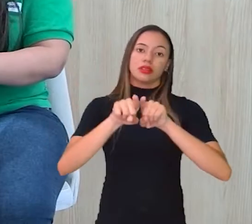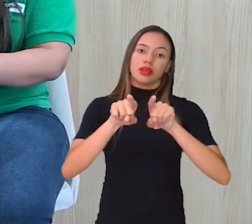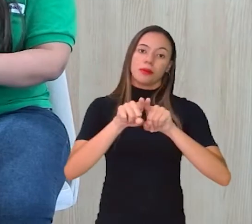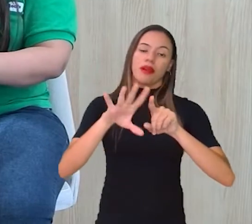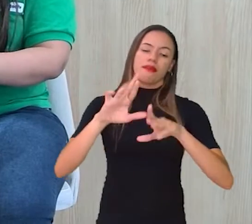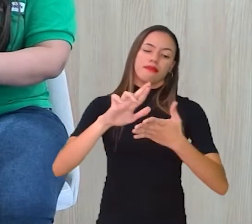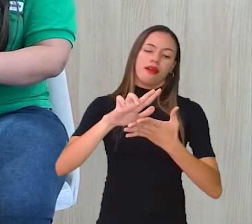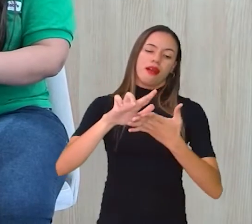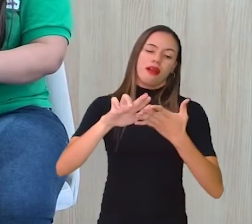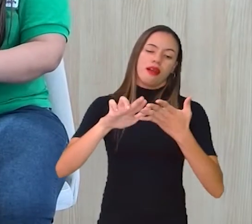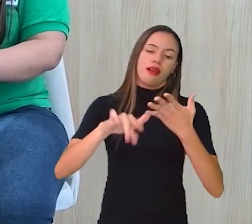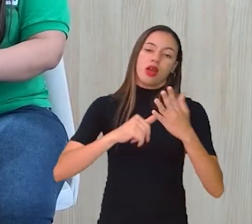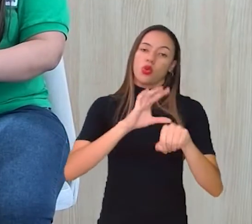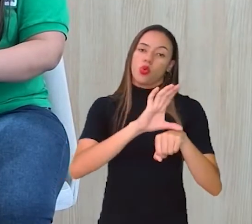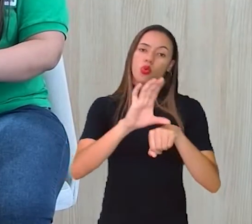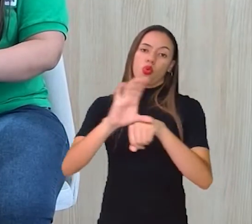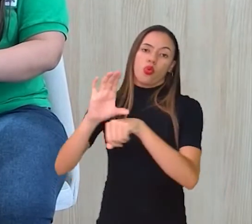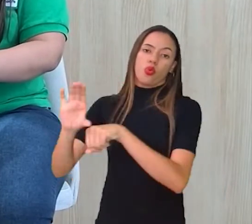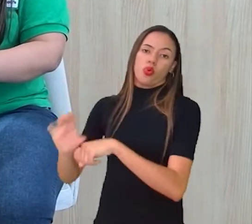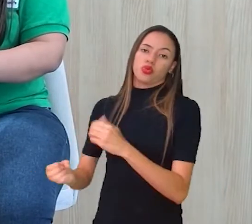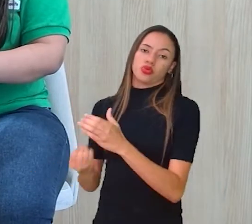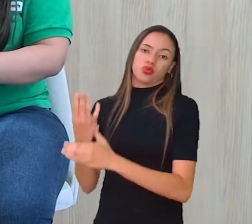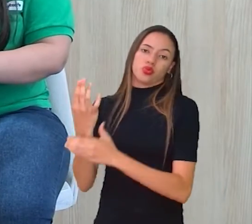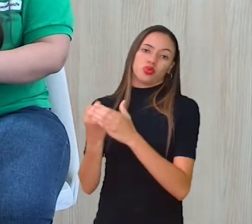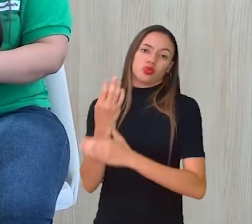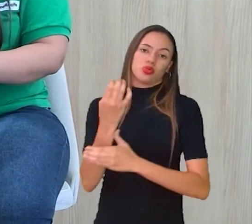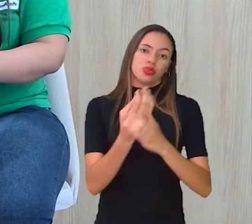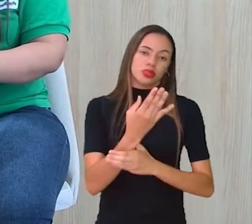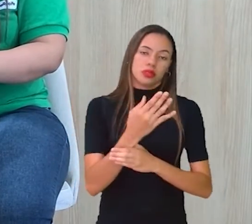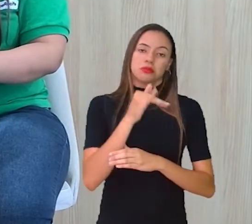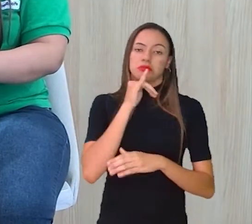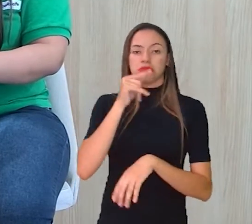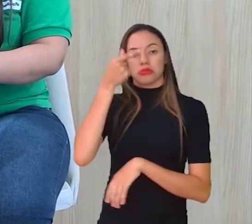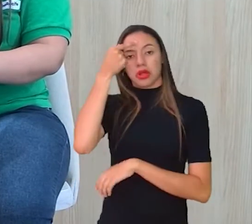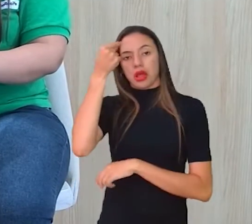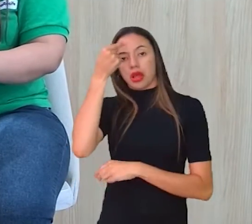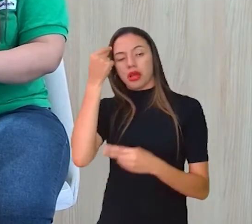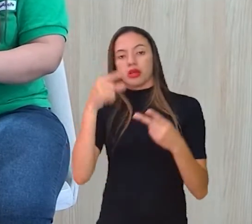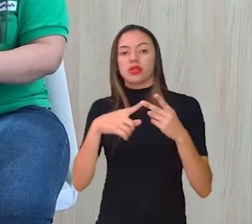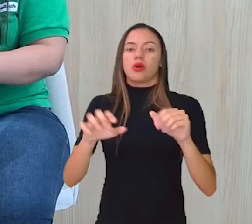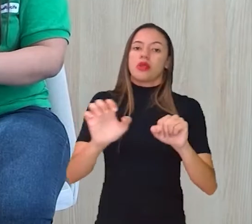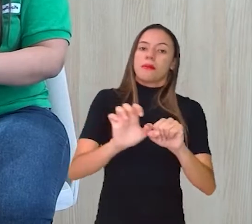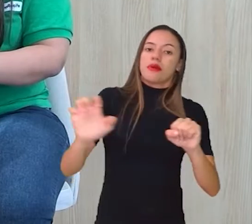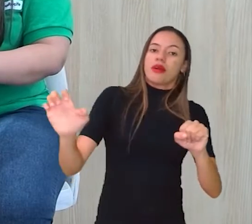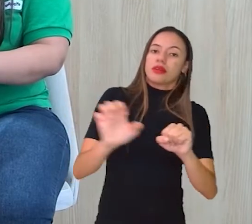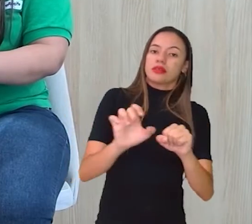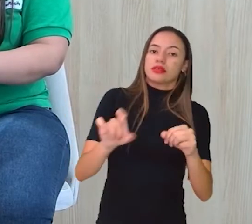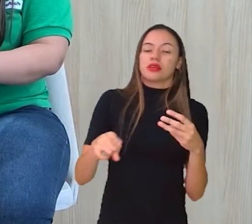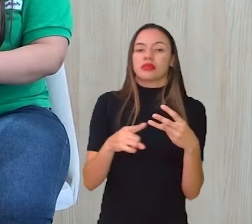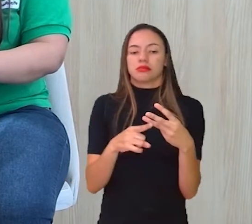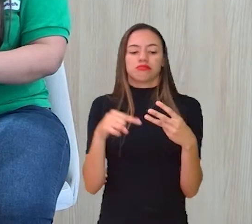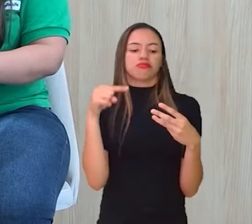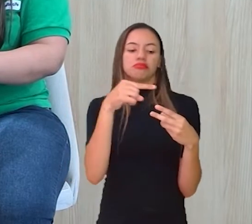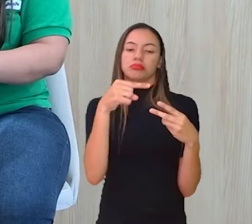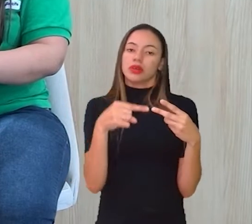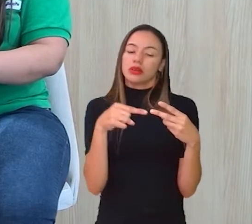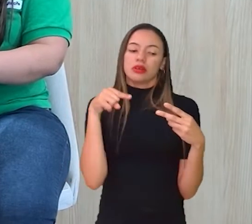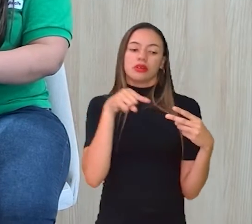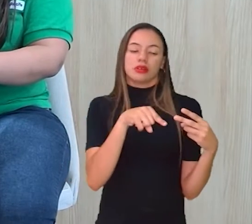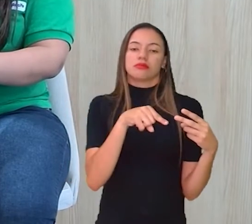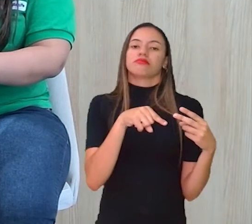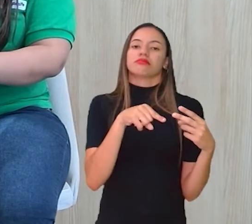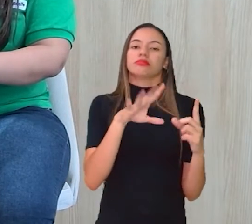vão surgindo, né, Tiago? De graduação, de especialização, justamente para a